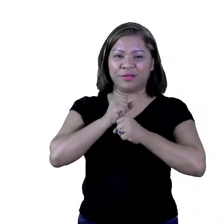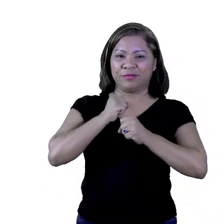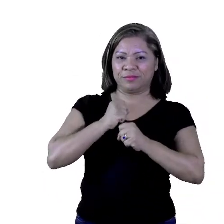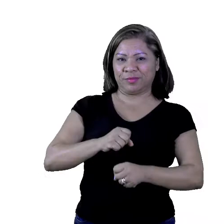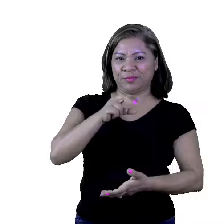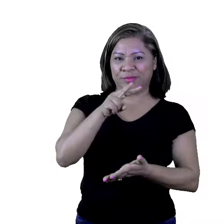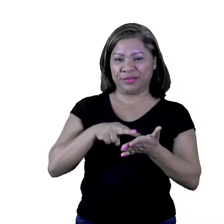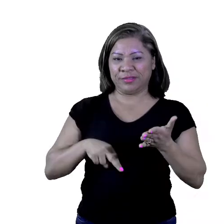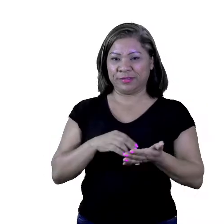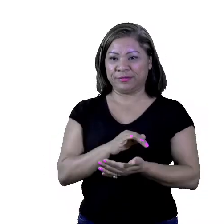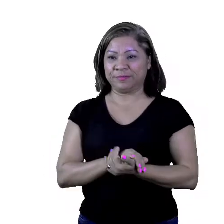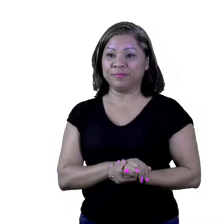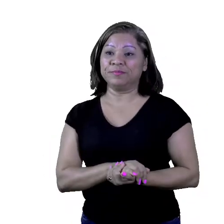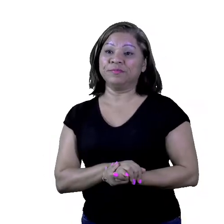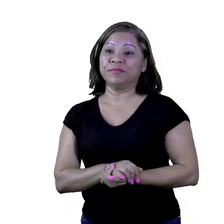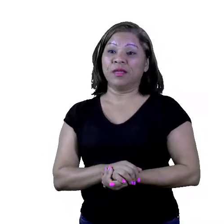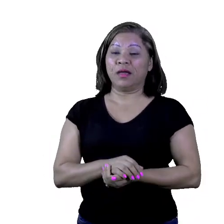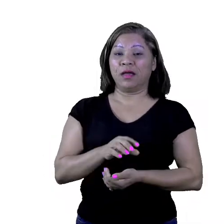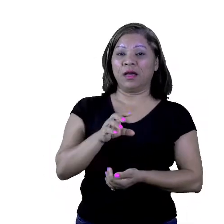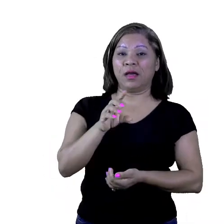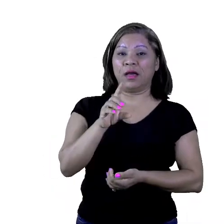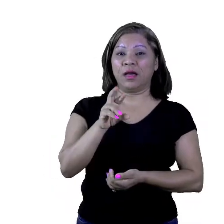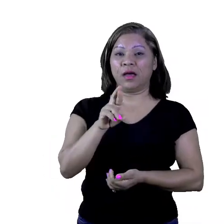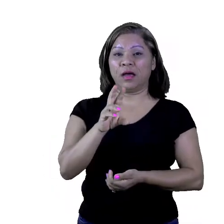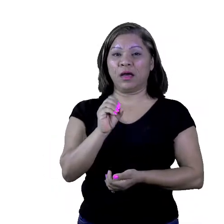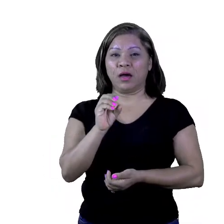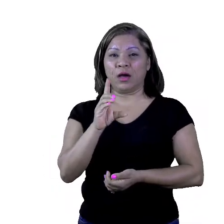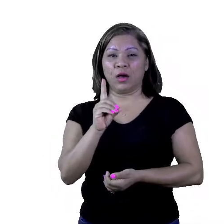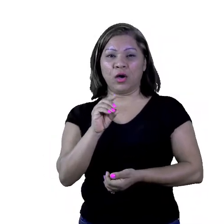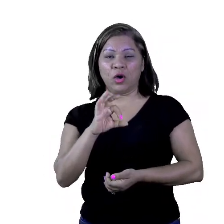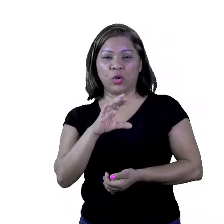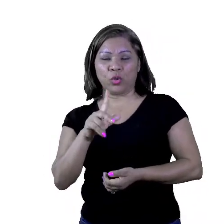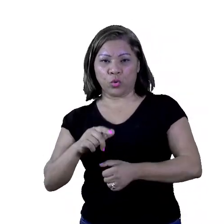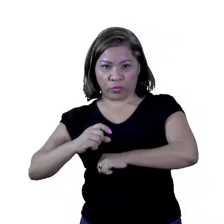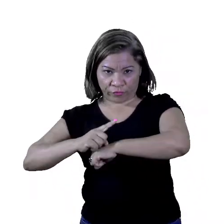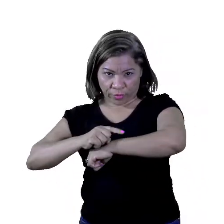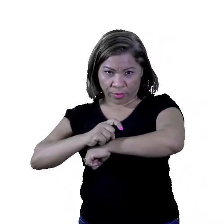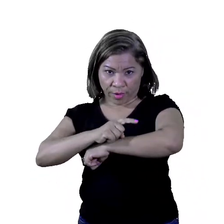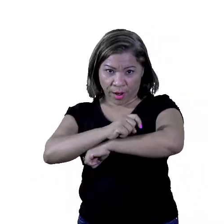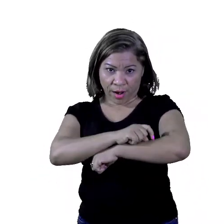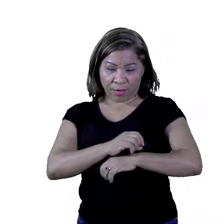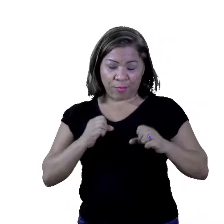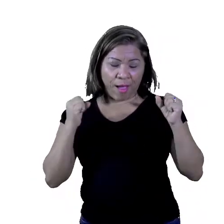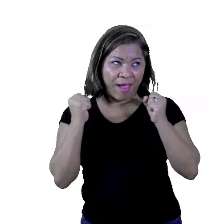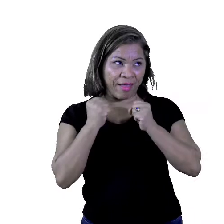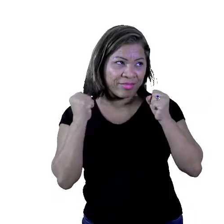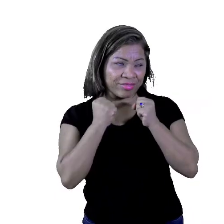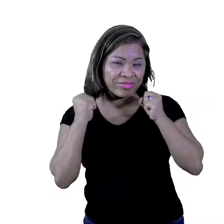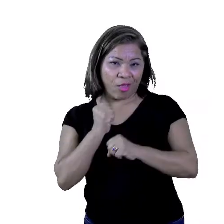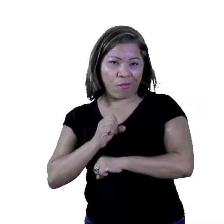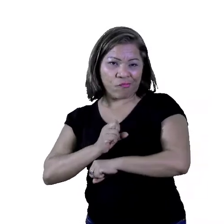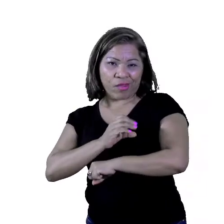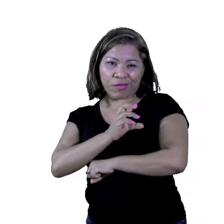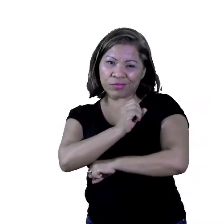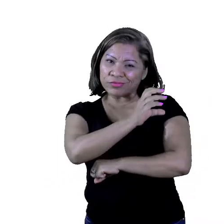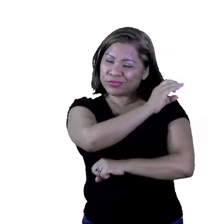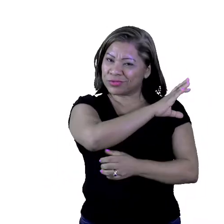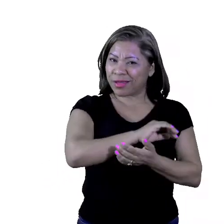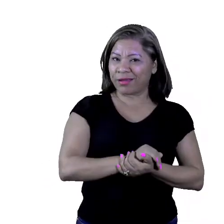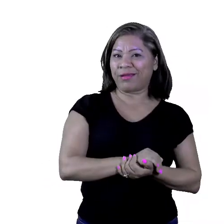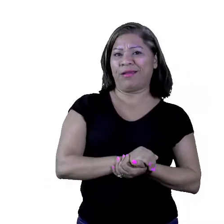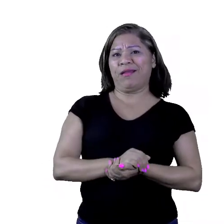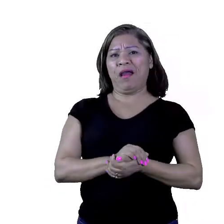Então, Rodolfo é um caracol, ele adora viajar, ele não tem pressa de chegar. Rodolfo leva a casa